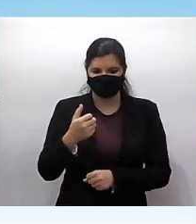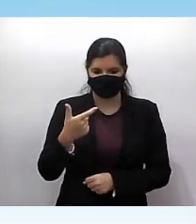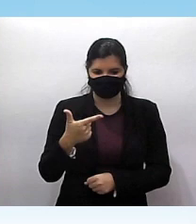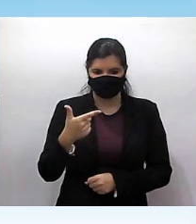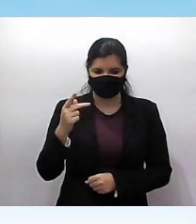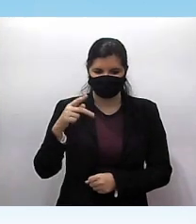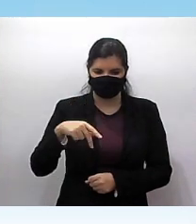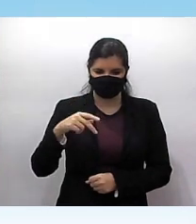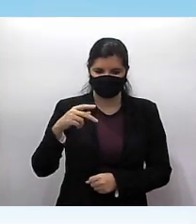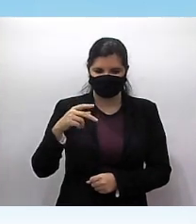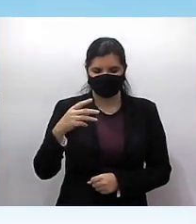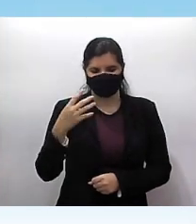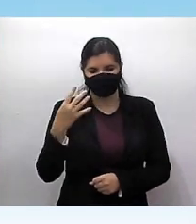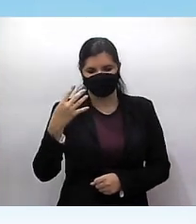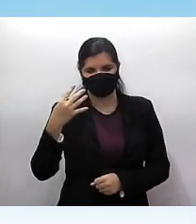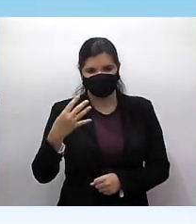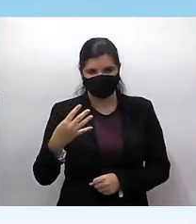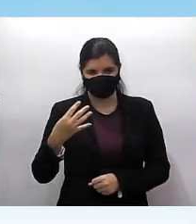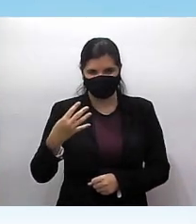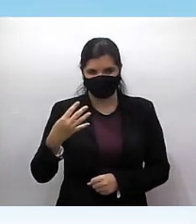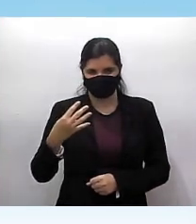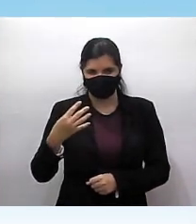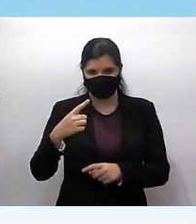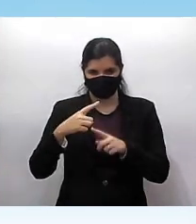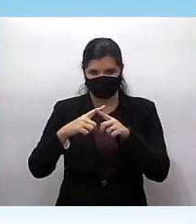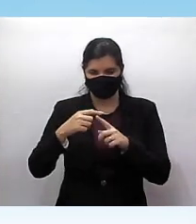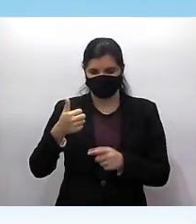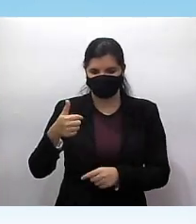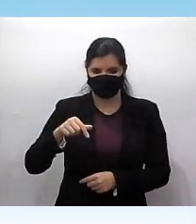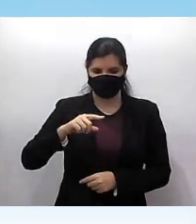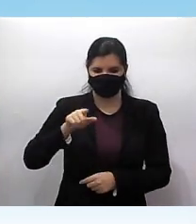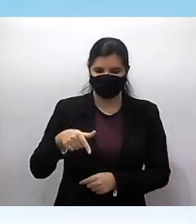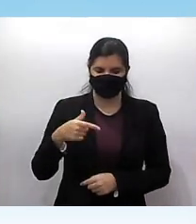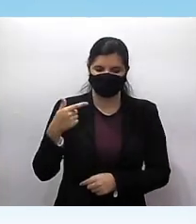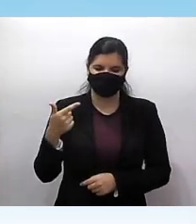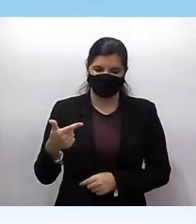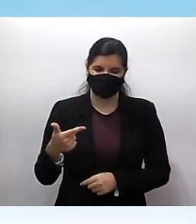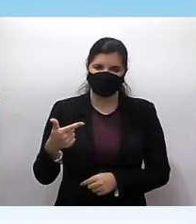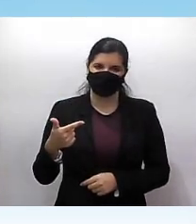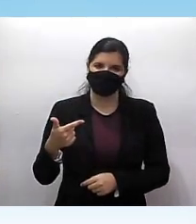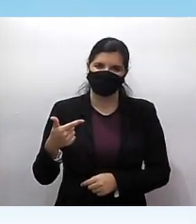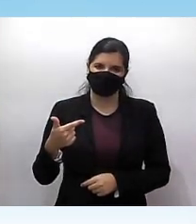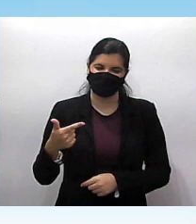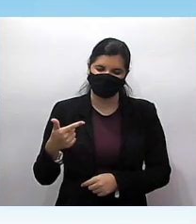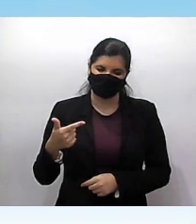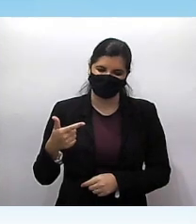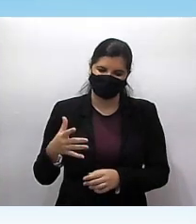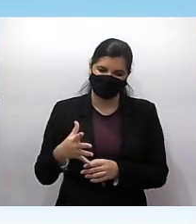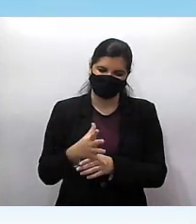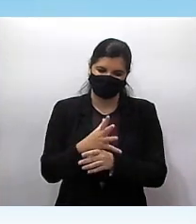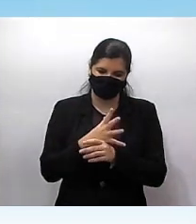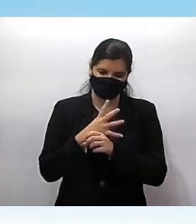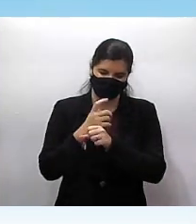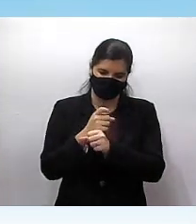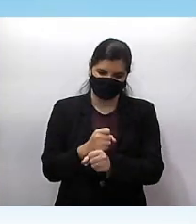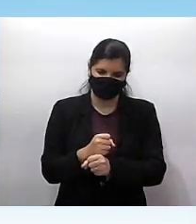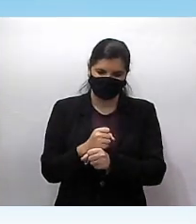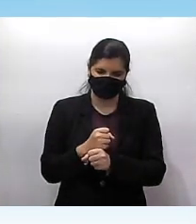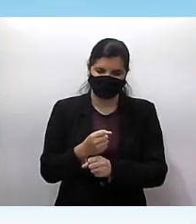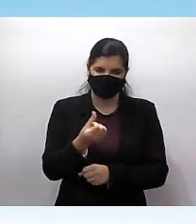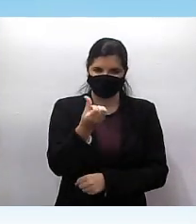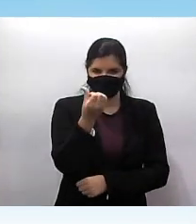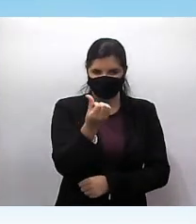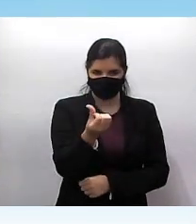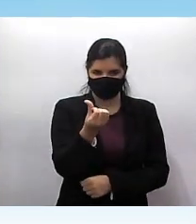de quadrado de 17,2 metros. Então, esse eu vou multiplicar por 4, porque os lados são iguais. Fazendo